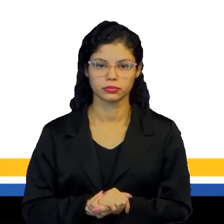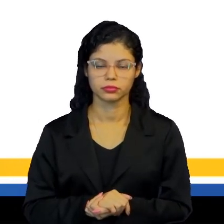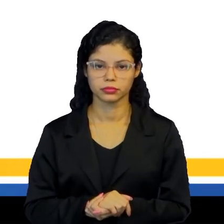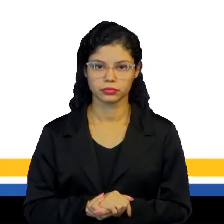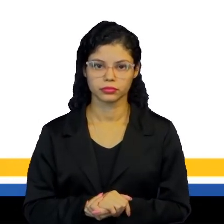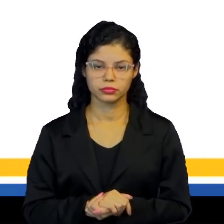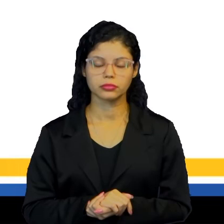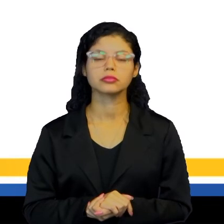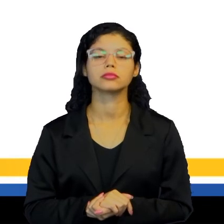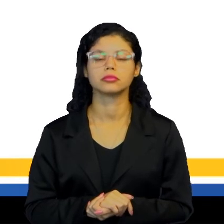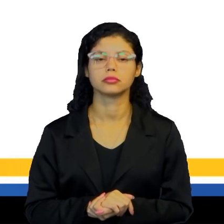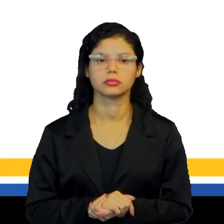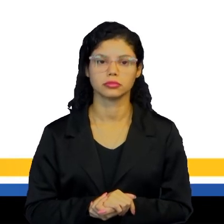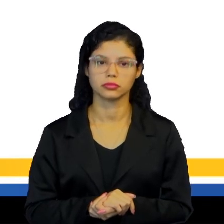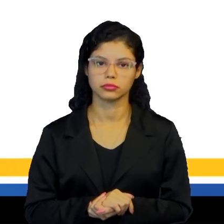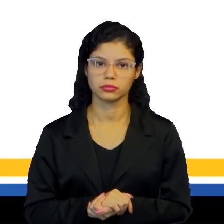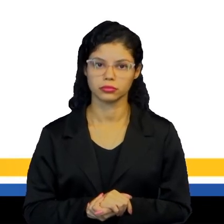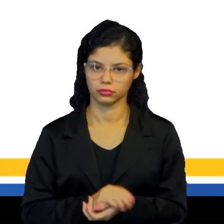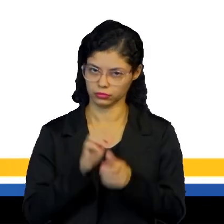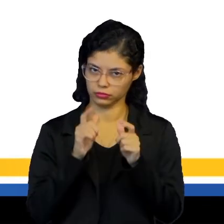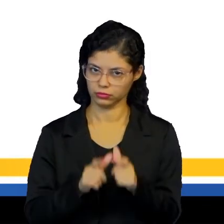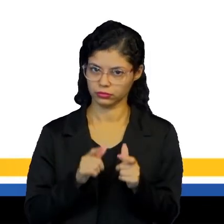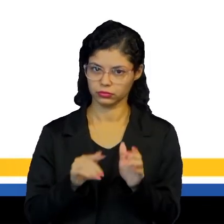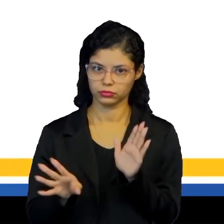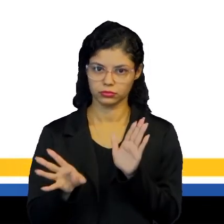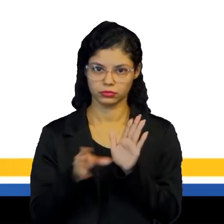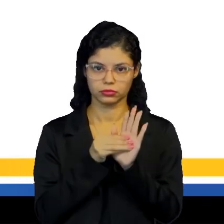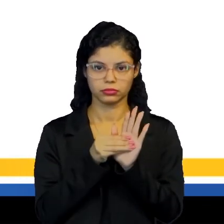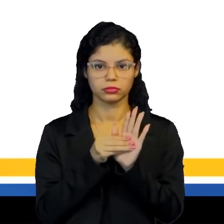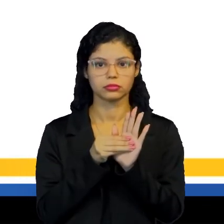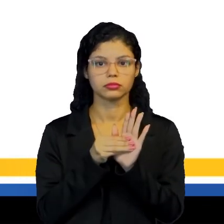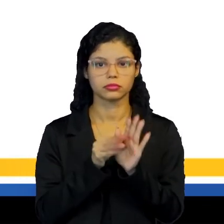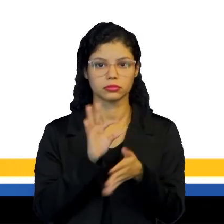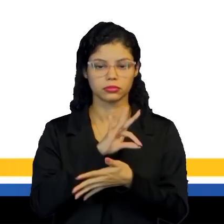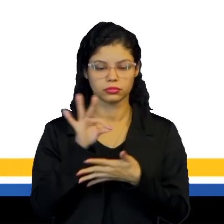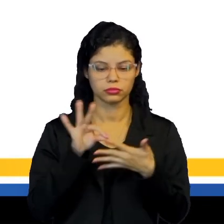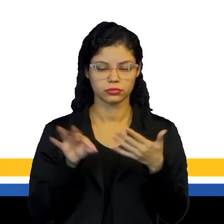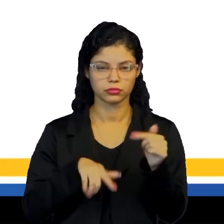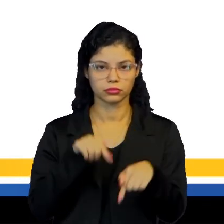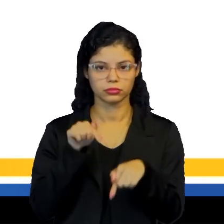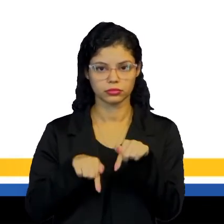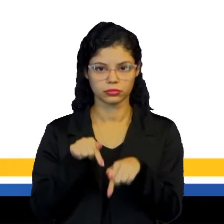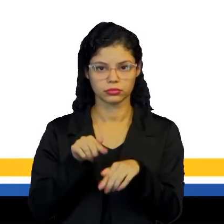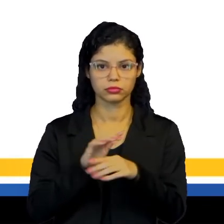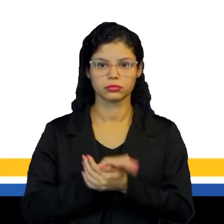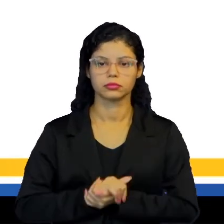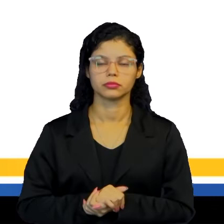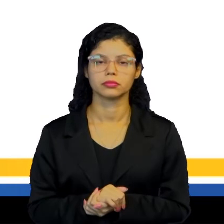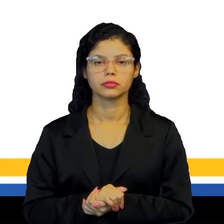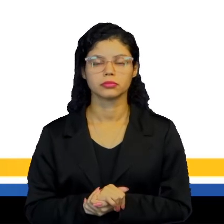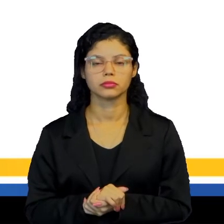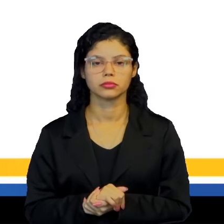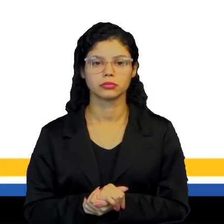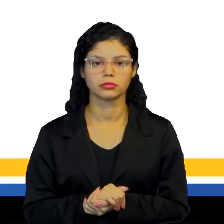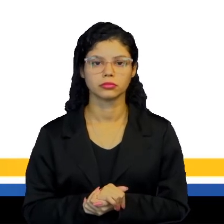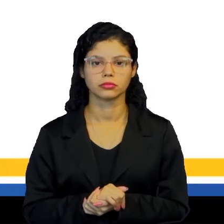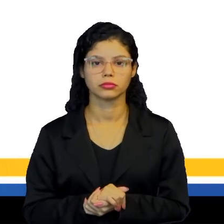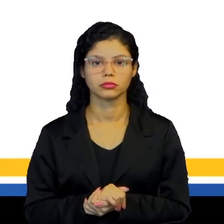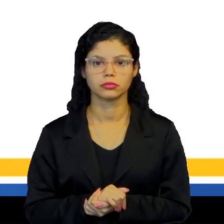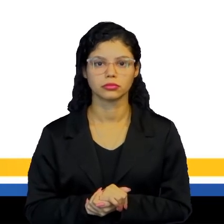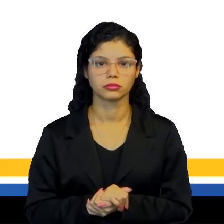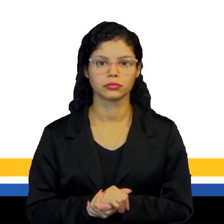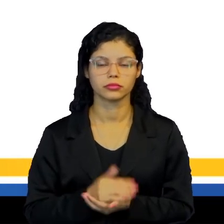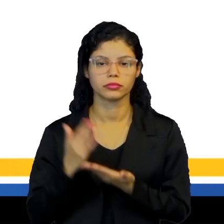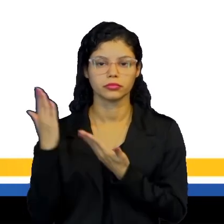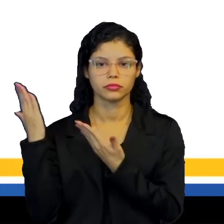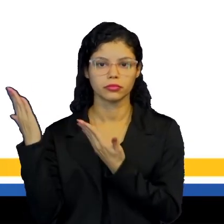periódica, né? É onde fica organizado os elementos químicos. Então, olha aí, se a gente